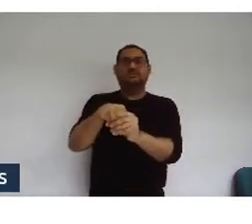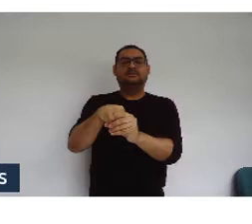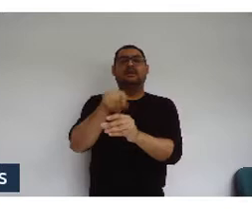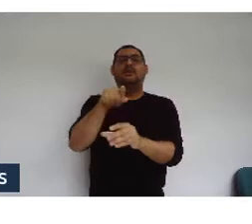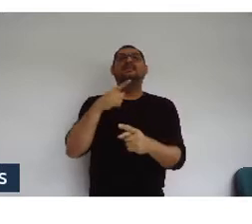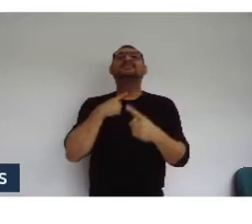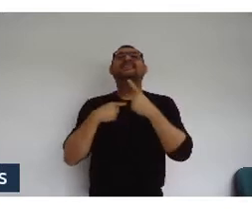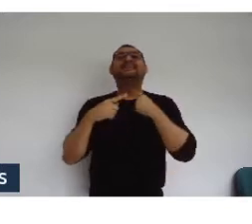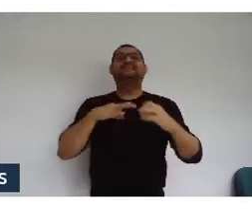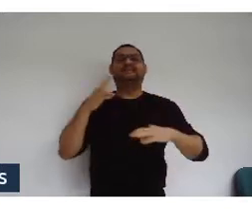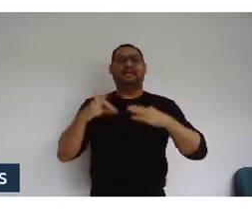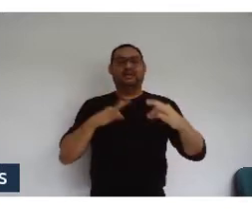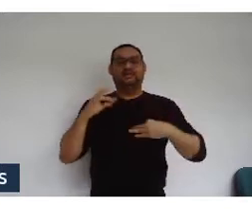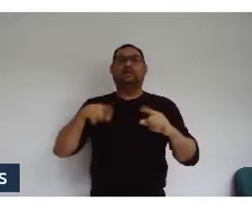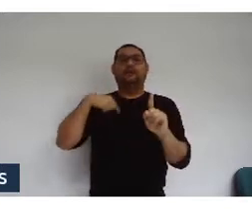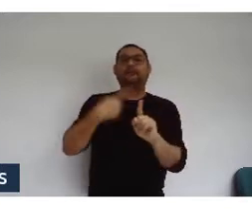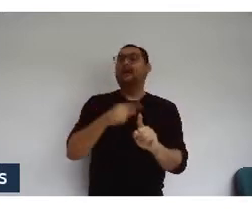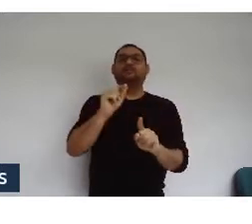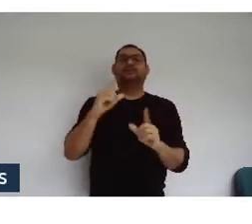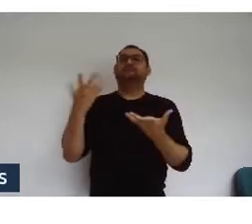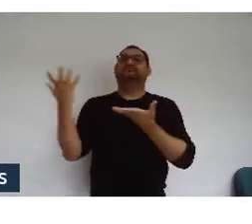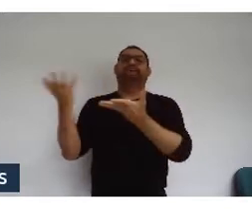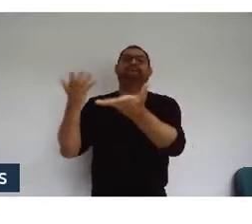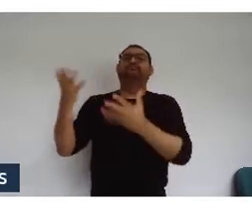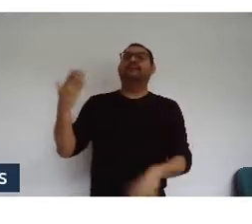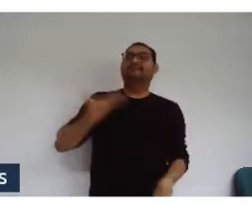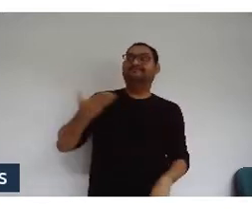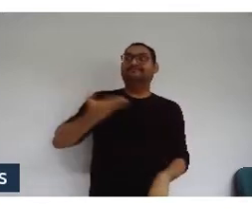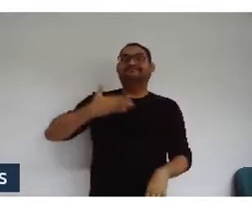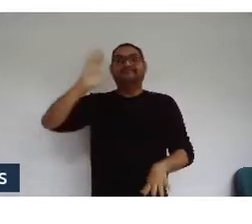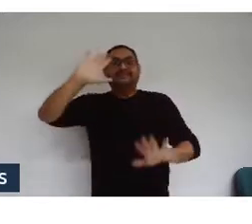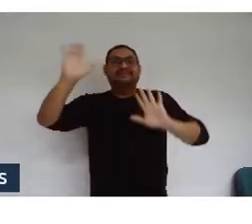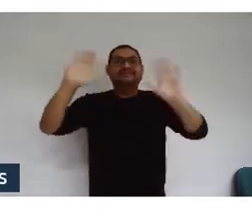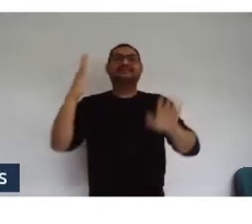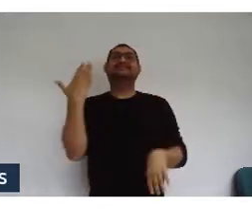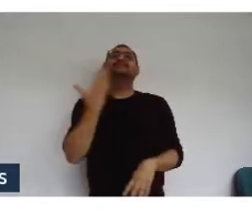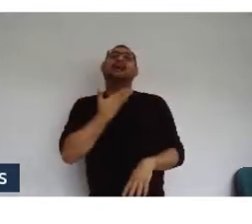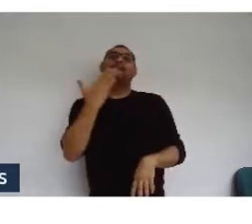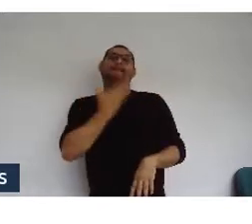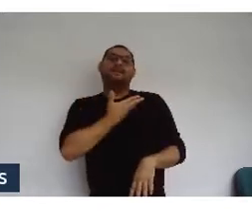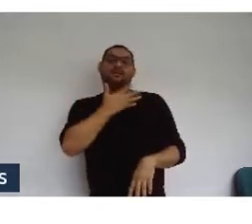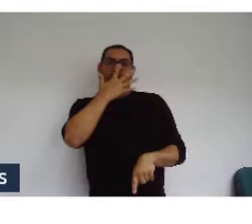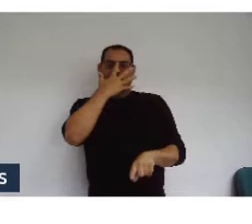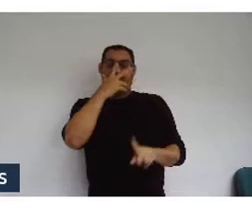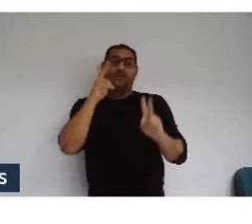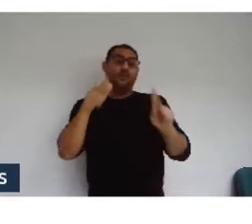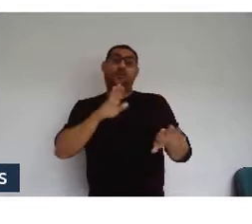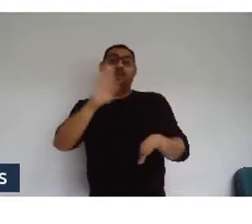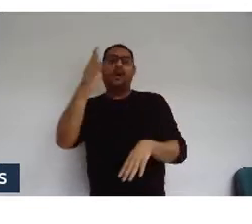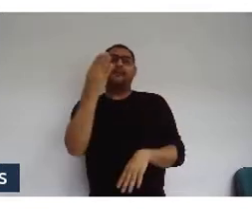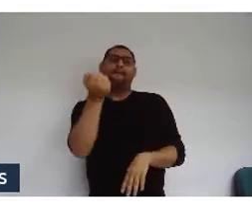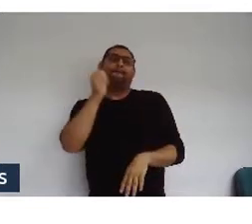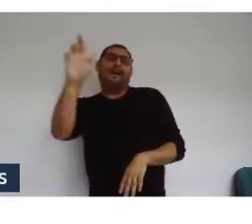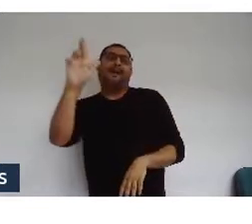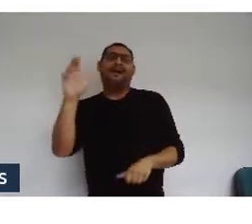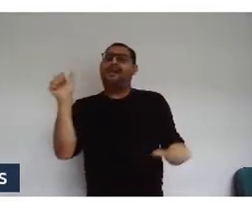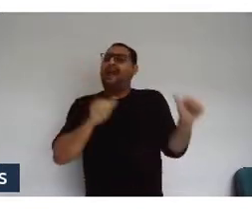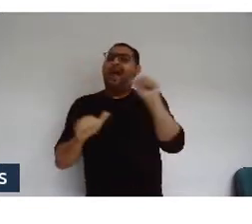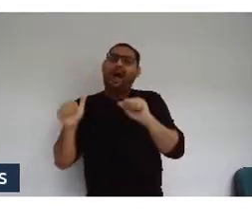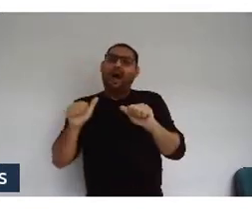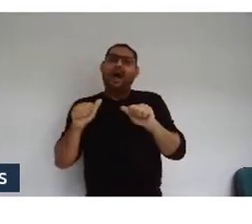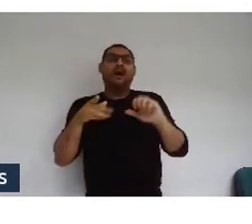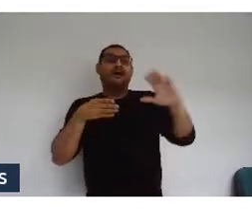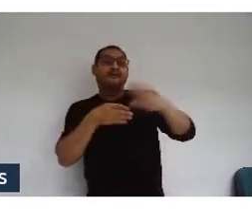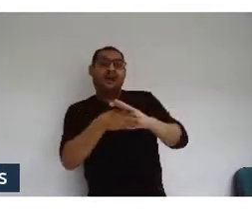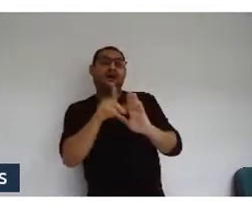para a socialização e para a expressão da camaradagem. Da mesma forma que se pode ir a um bar da esquina, que se pode adentrar